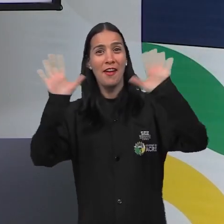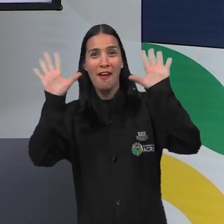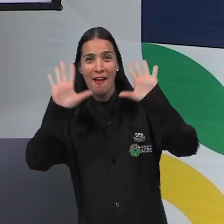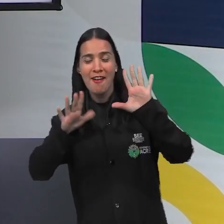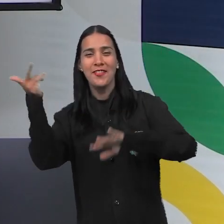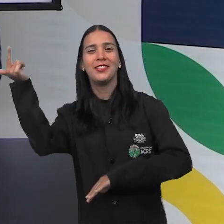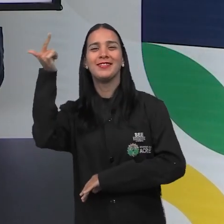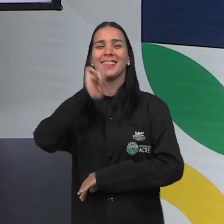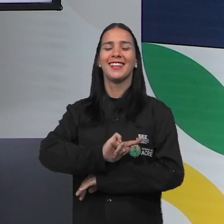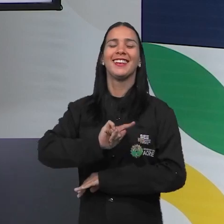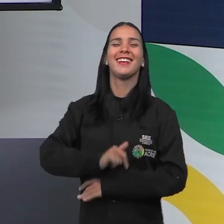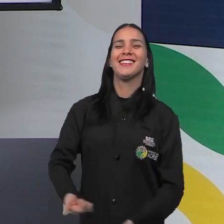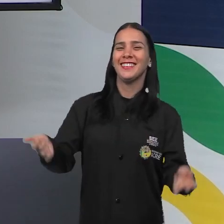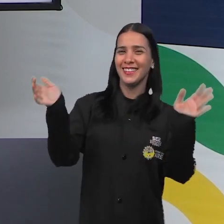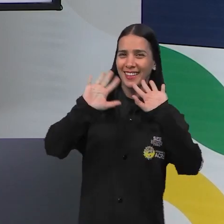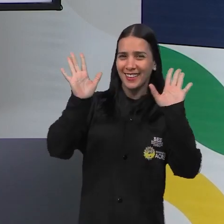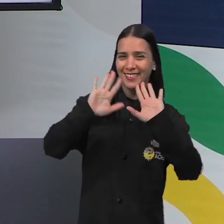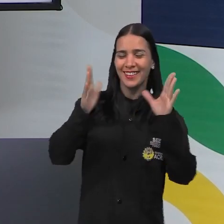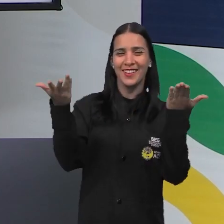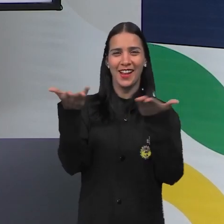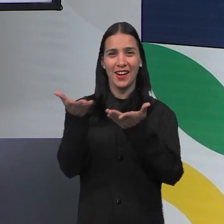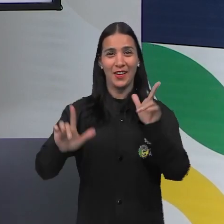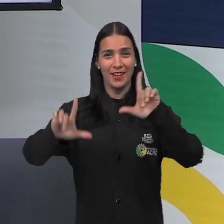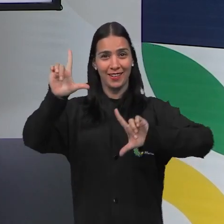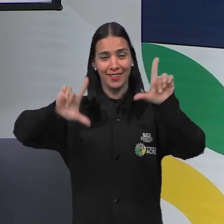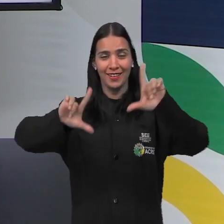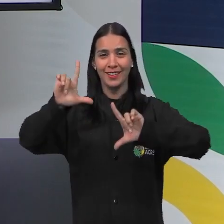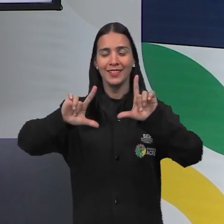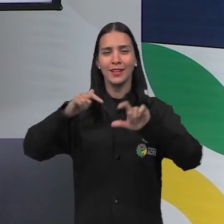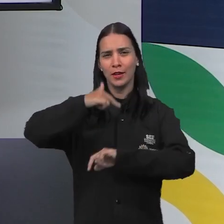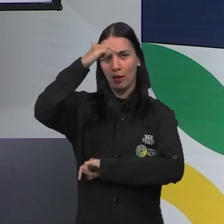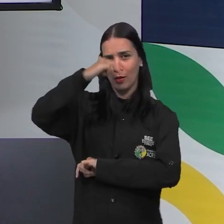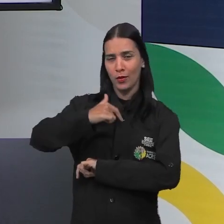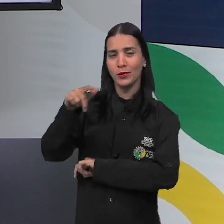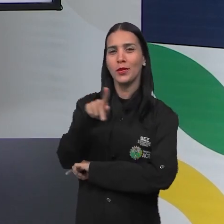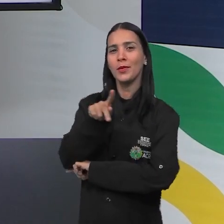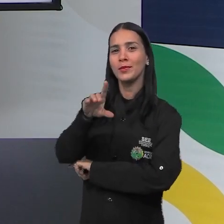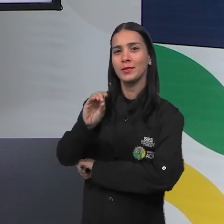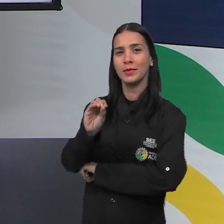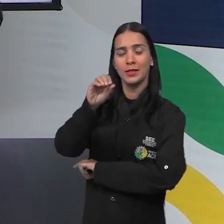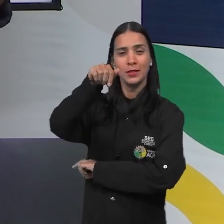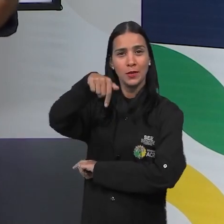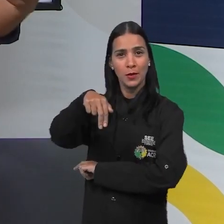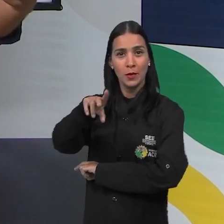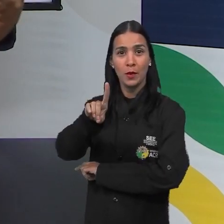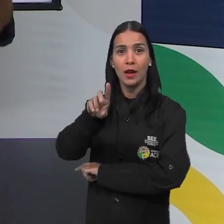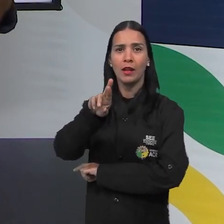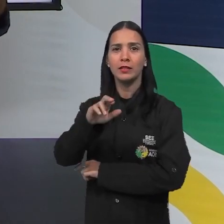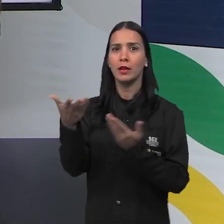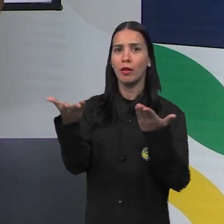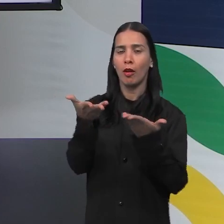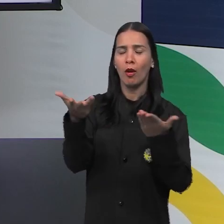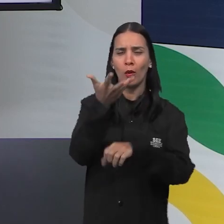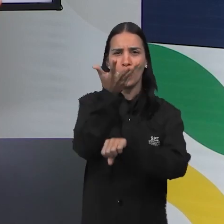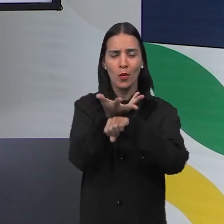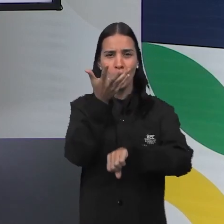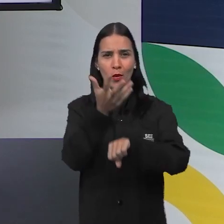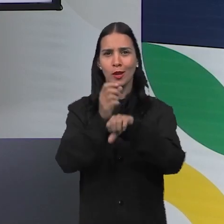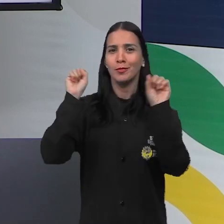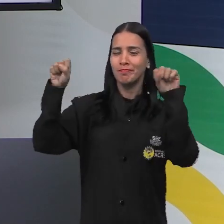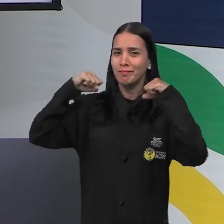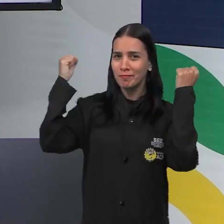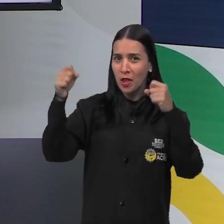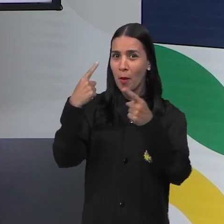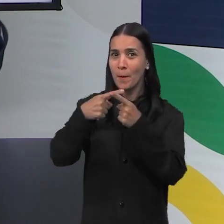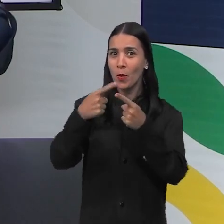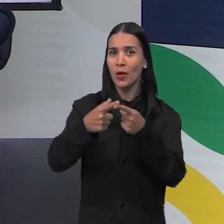Peguei! Já estamos invadindo aqui sua tela. Eu sou o professor André Vasconcelos, aula de Educação Física, invadindo porque é esporte de